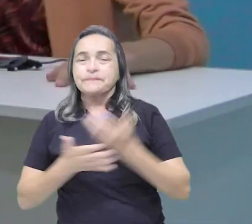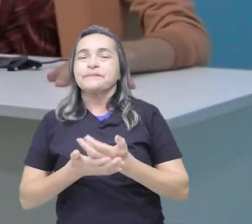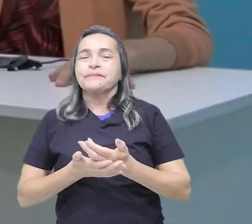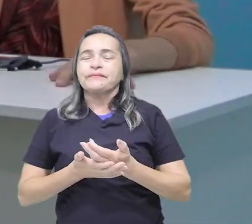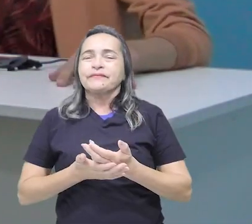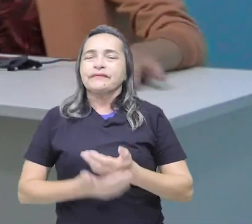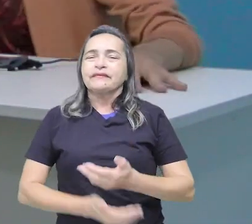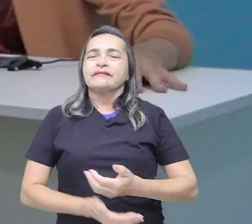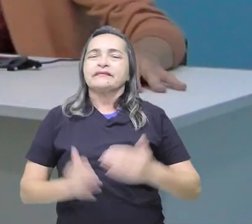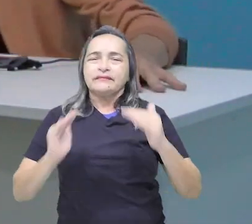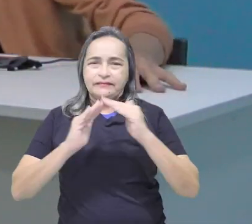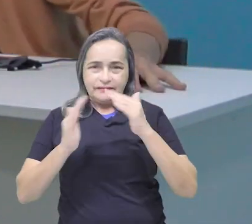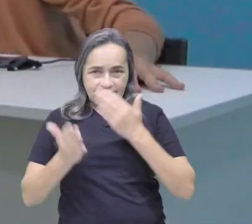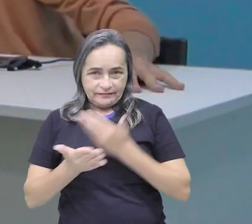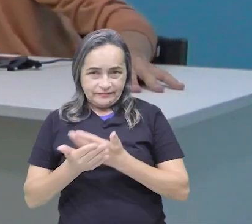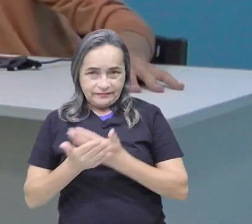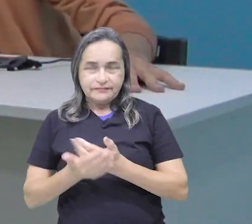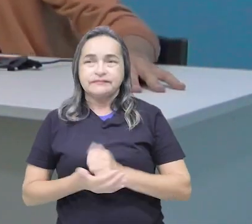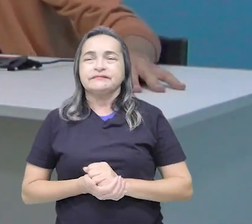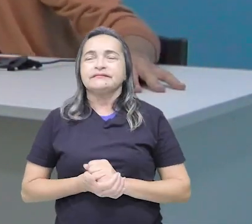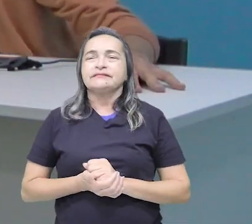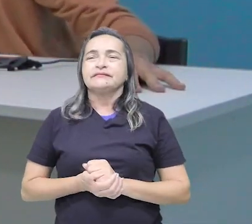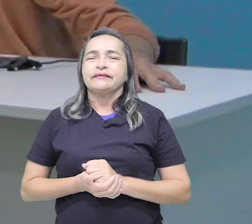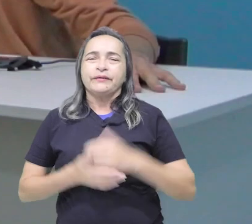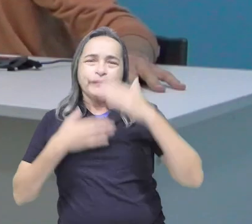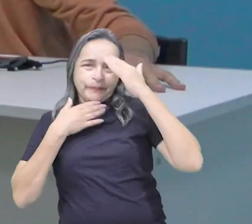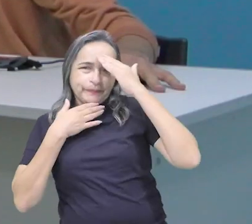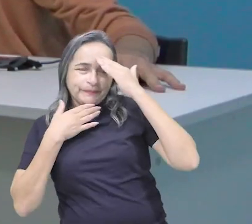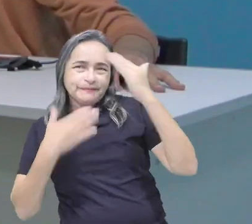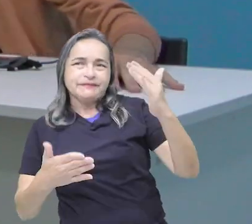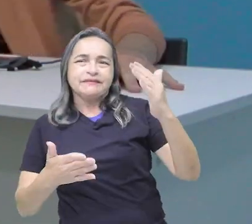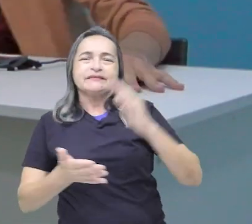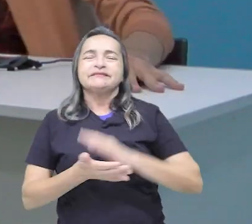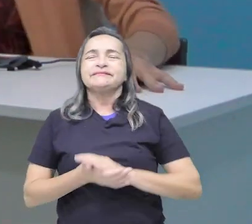estudantil. Muito obrigado pela sua presença. Eu que agradeço, Marcelo. Que o senhor volte